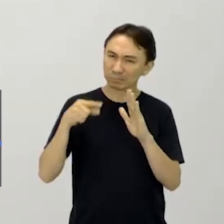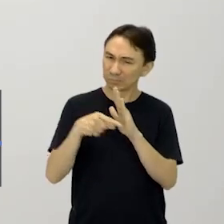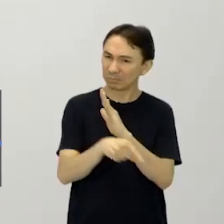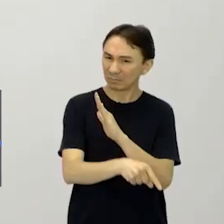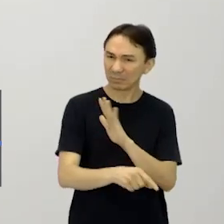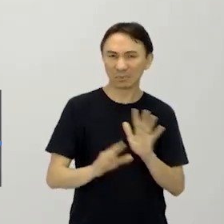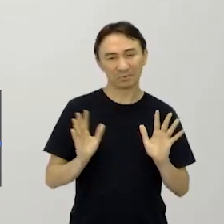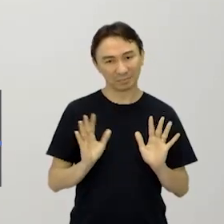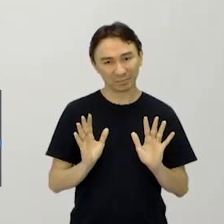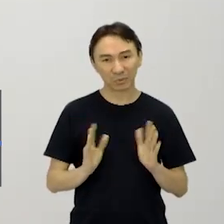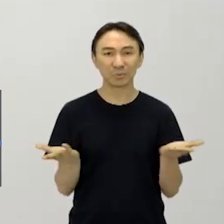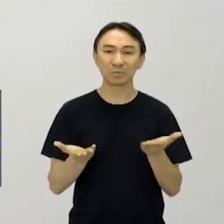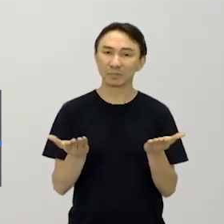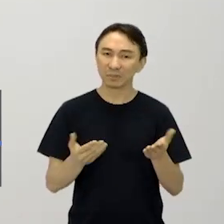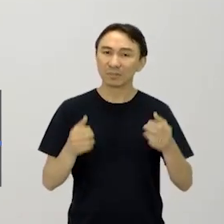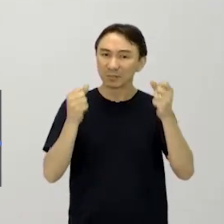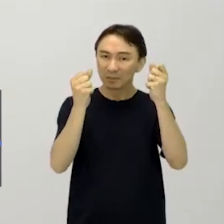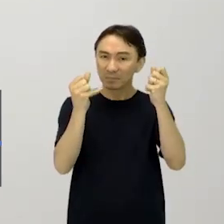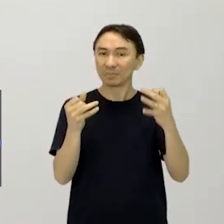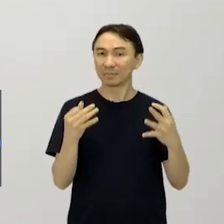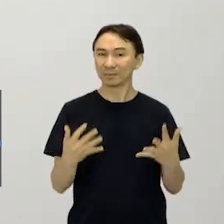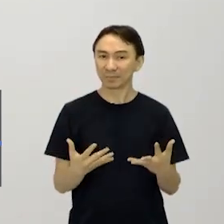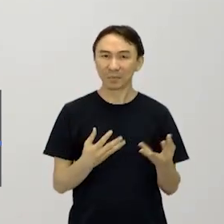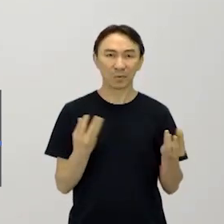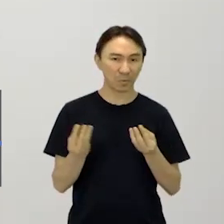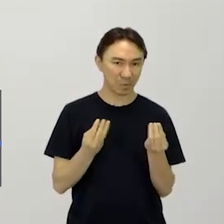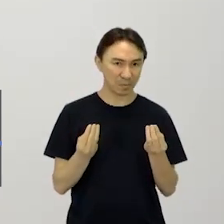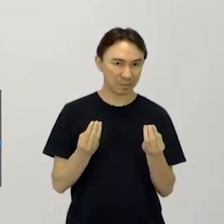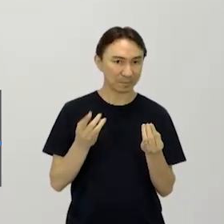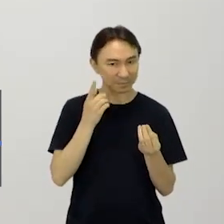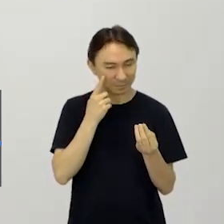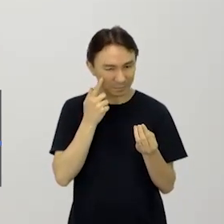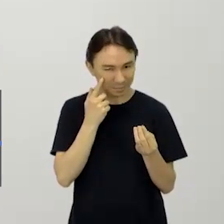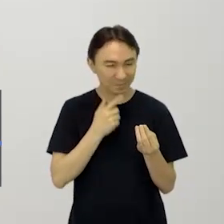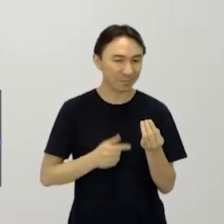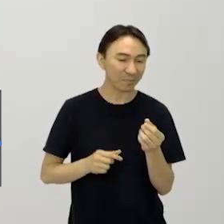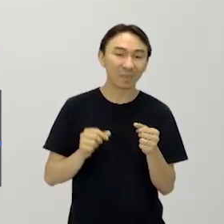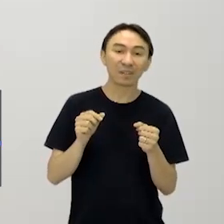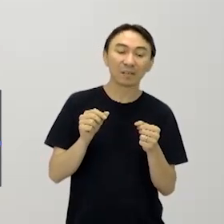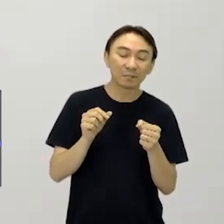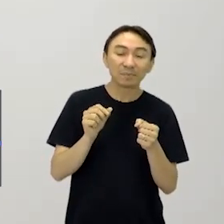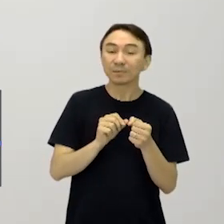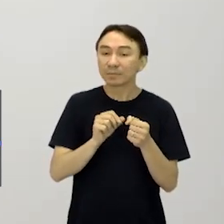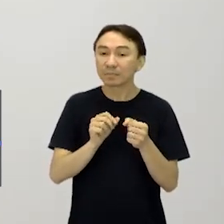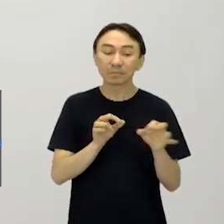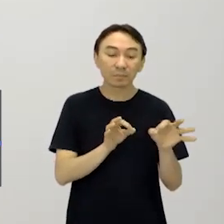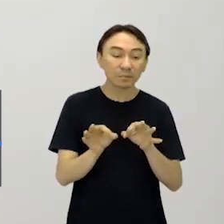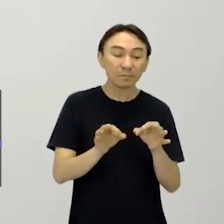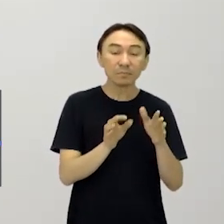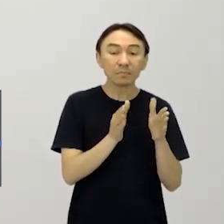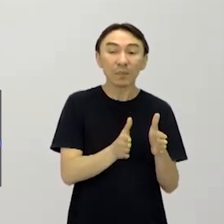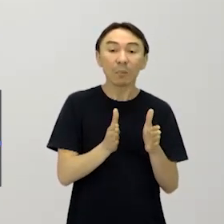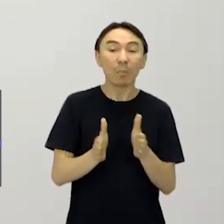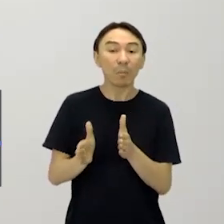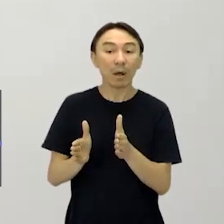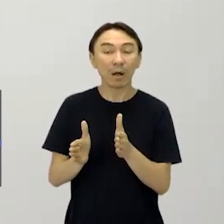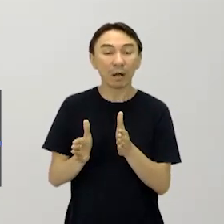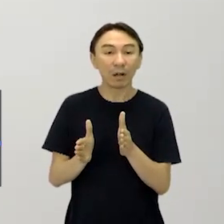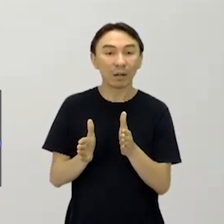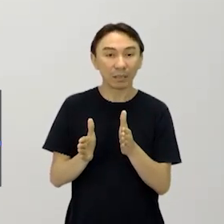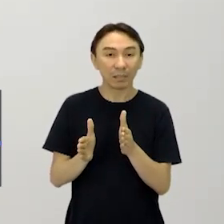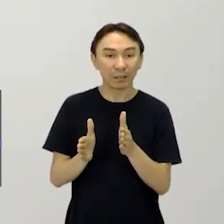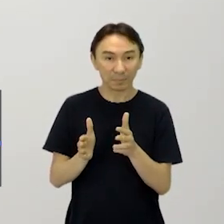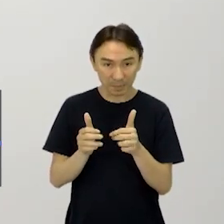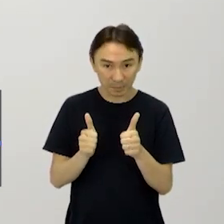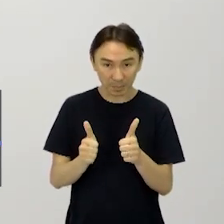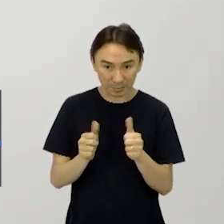tá? Então, nós vamos tentar escrever um método, né? Fazer uma programação, um método para determinar uma